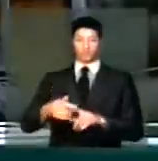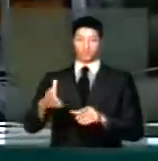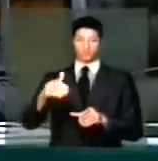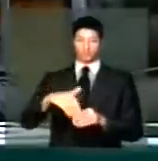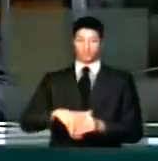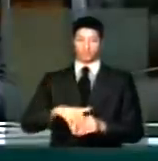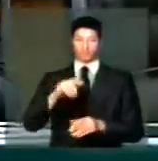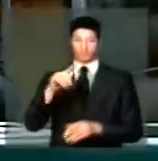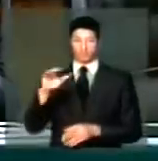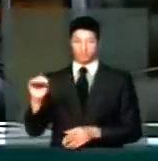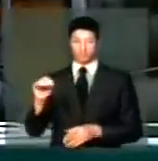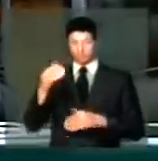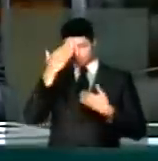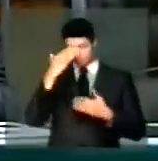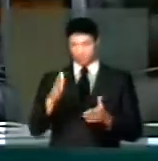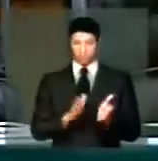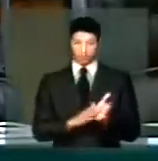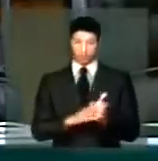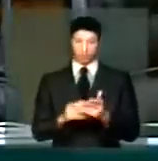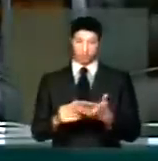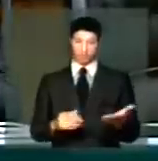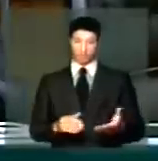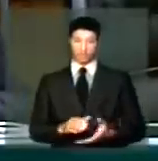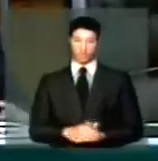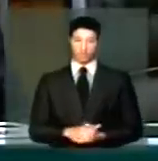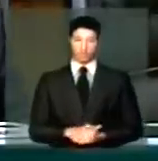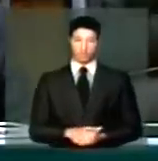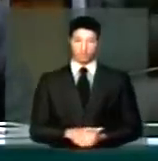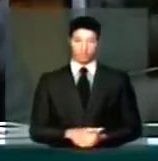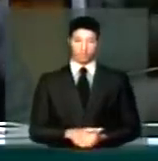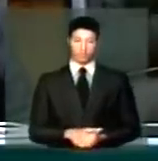está naquele estado. Aproveito para parabenizar a Vossa Excelência.